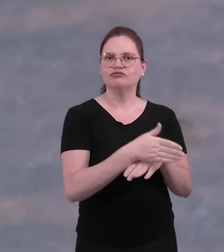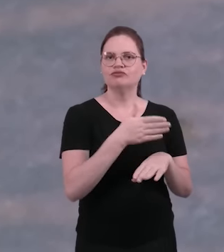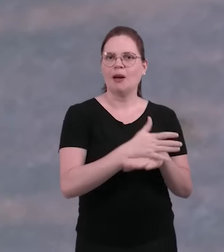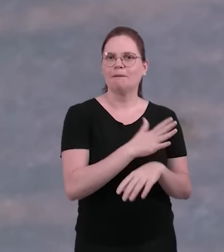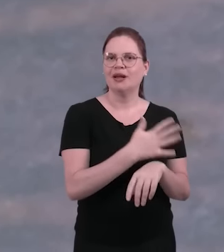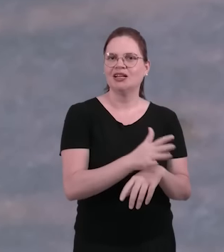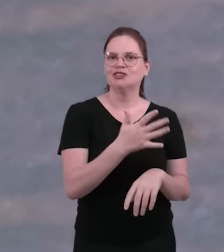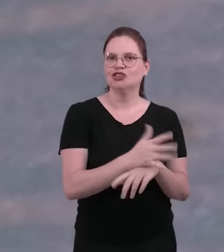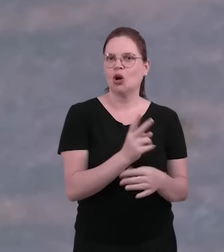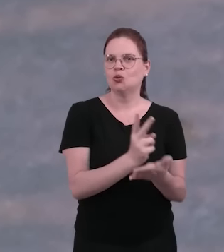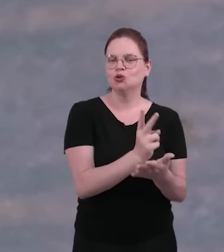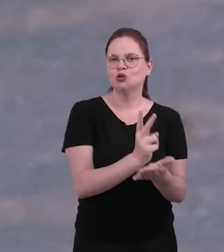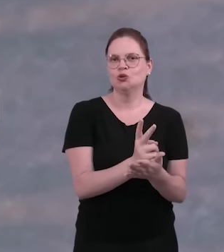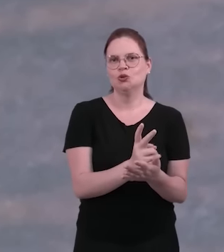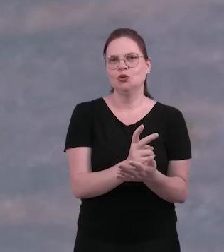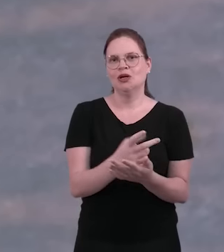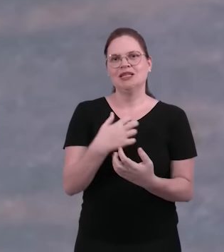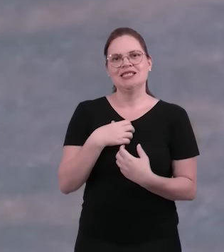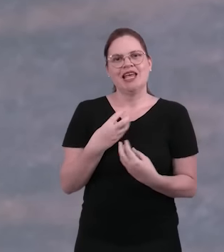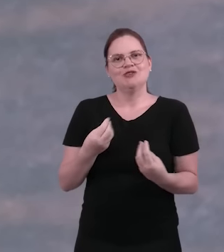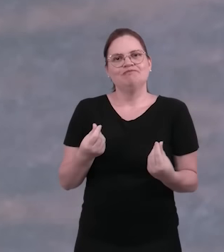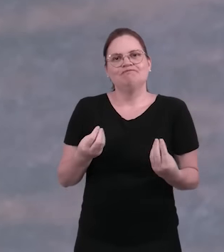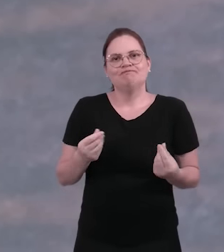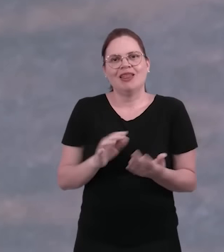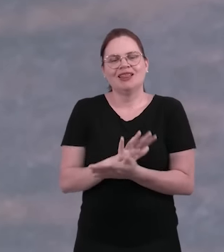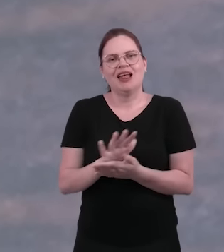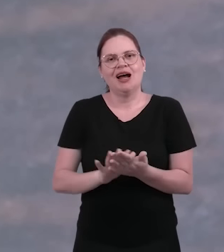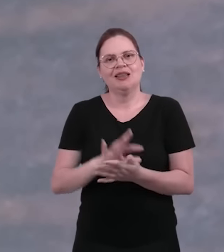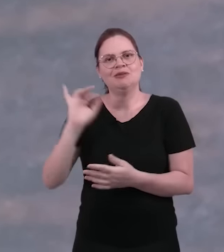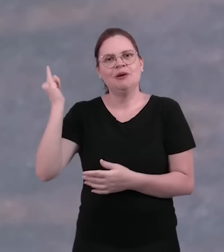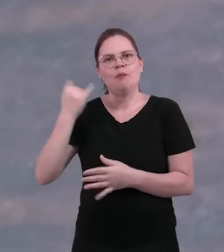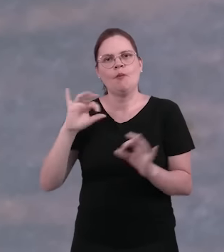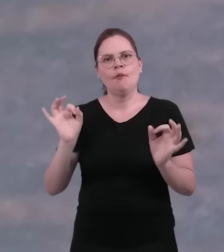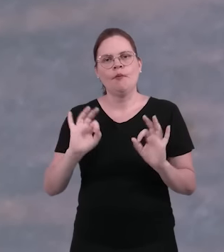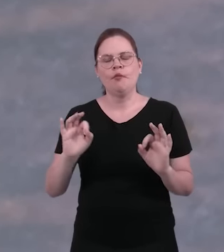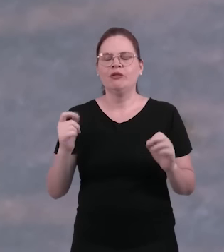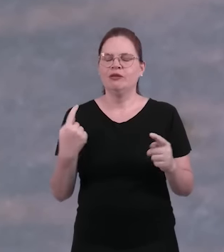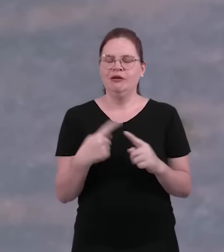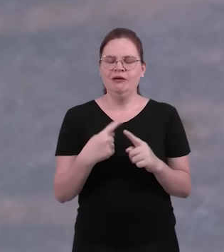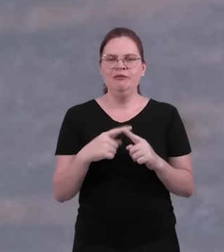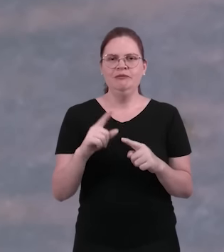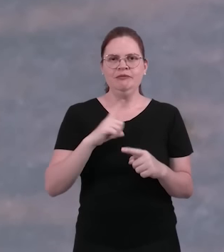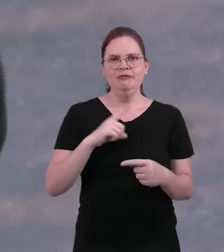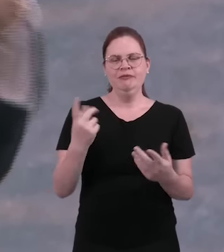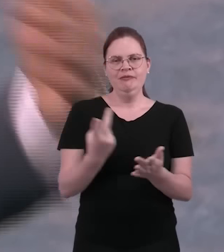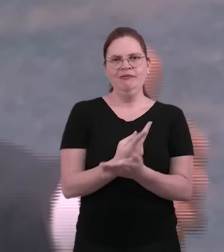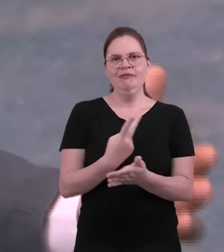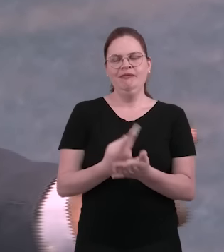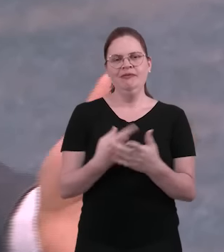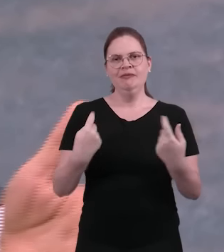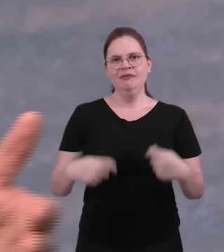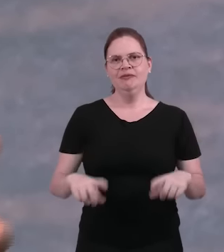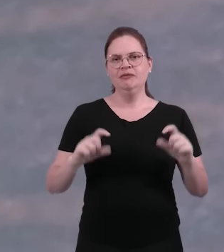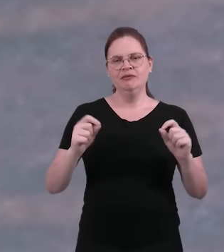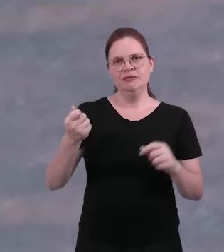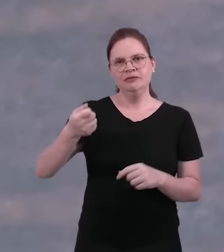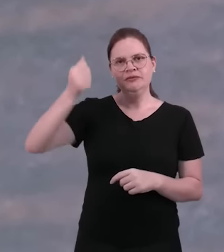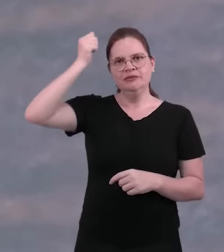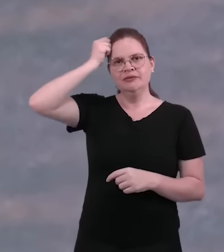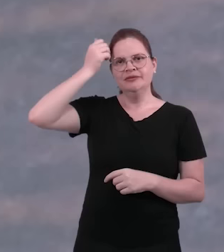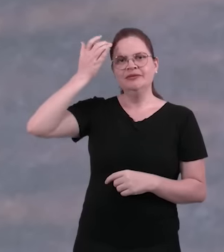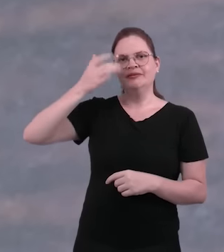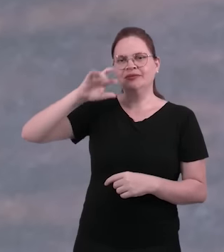bom momento para ir aos pés do Senhor e se arrepender para voltar a ter essa